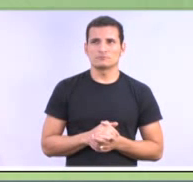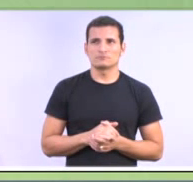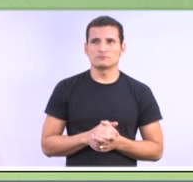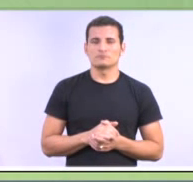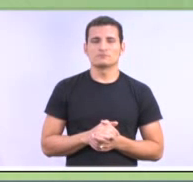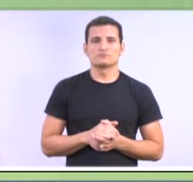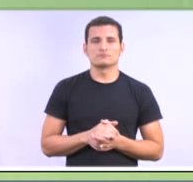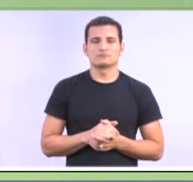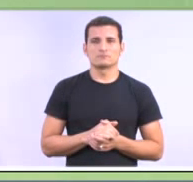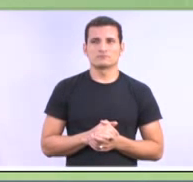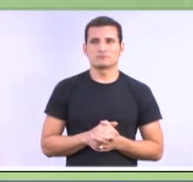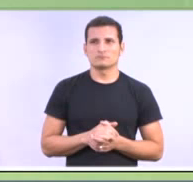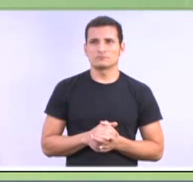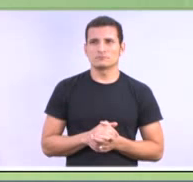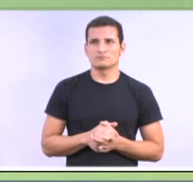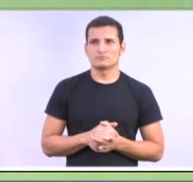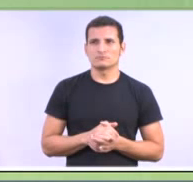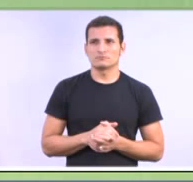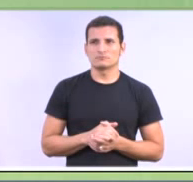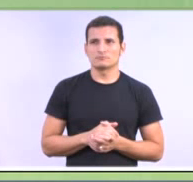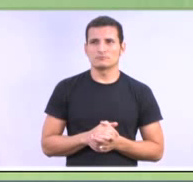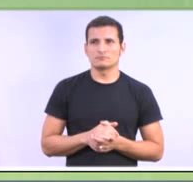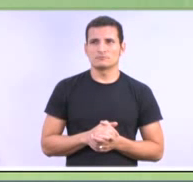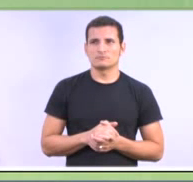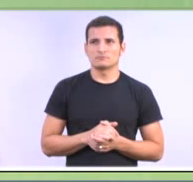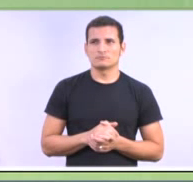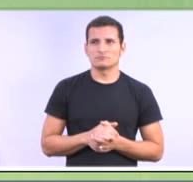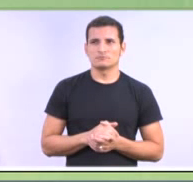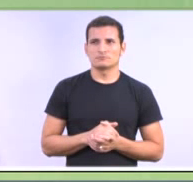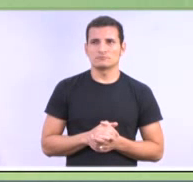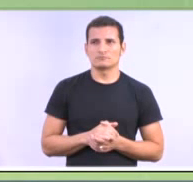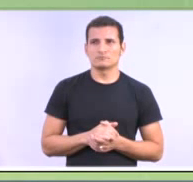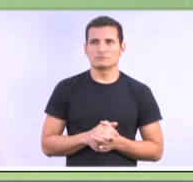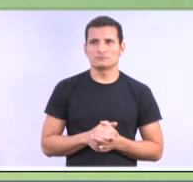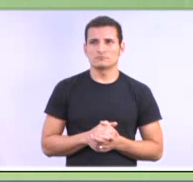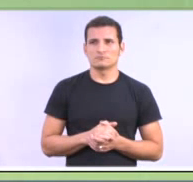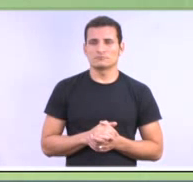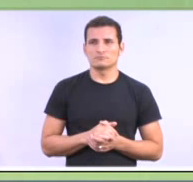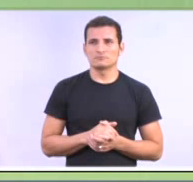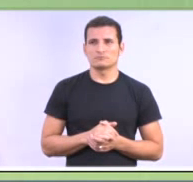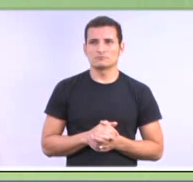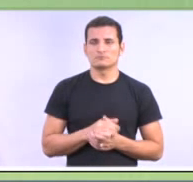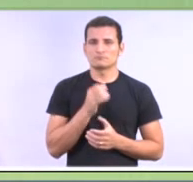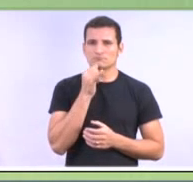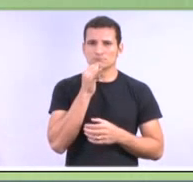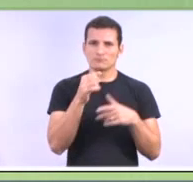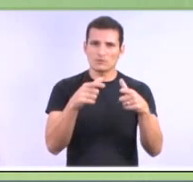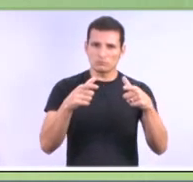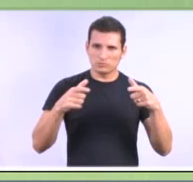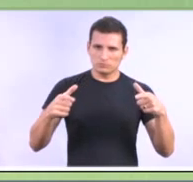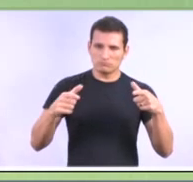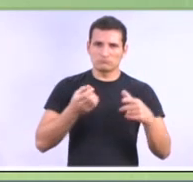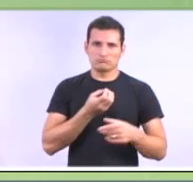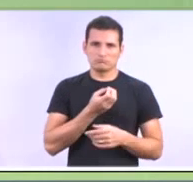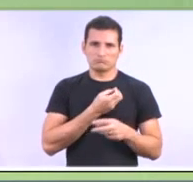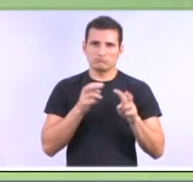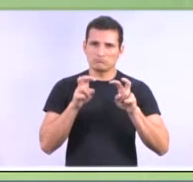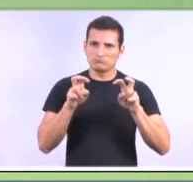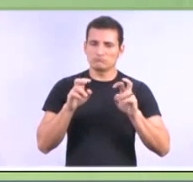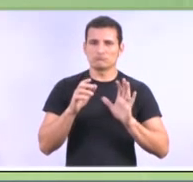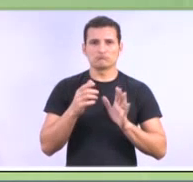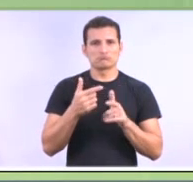ser realizada. A performance não é afetada com o aumento de dispositivos. Como